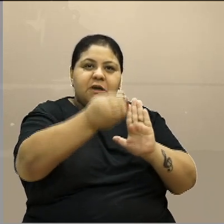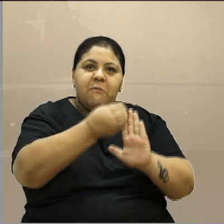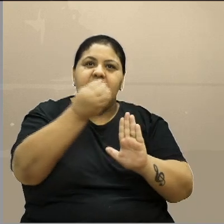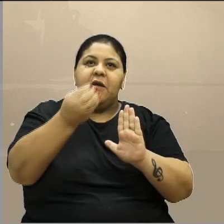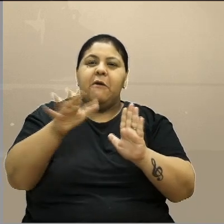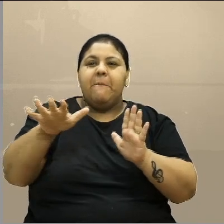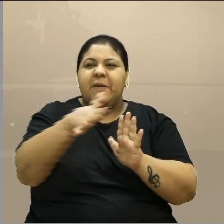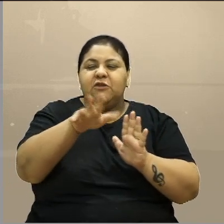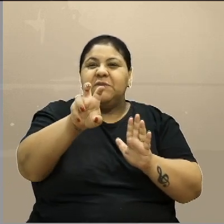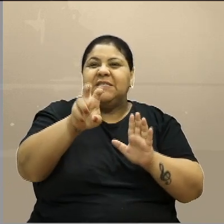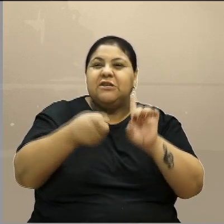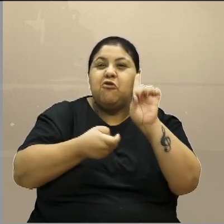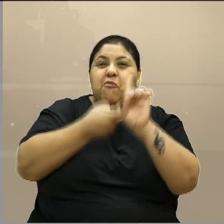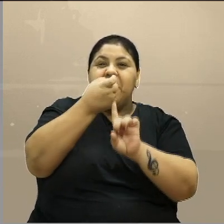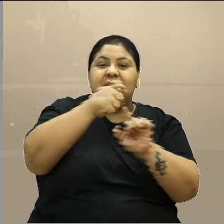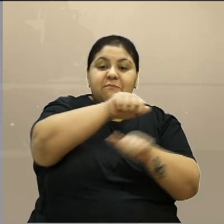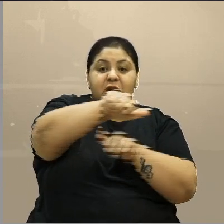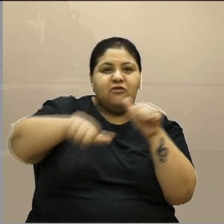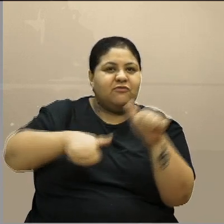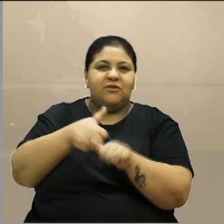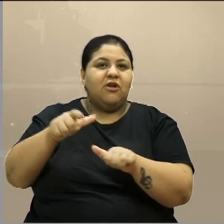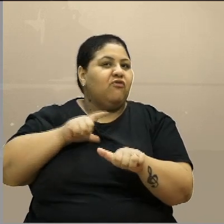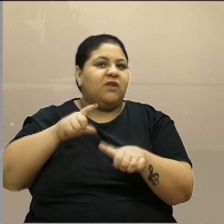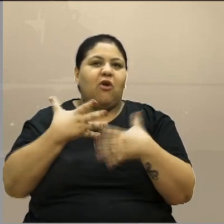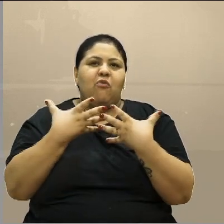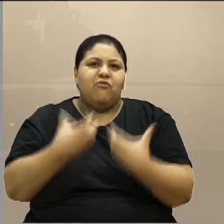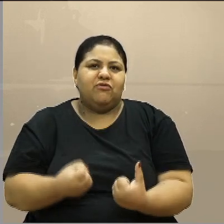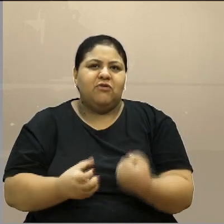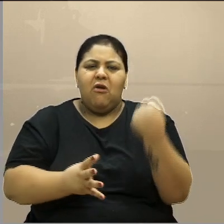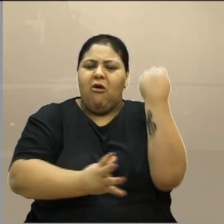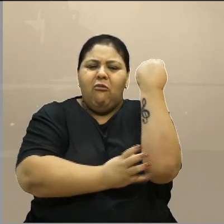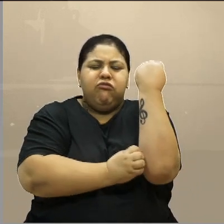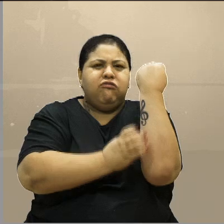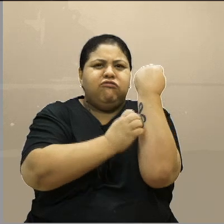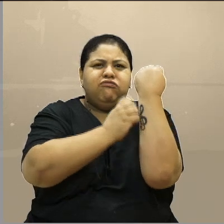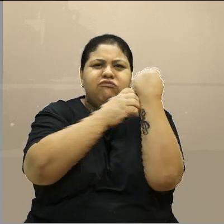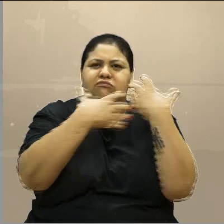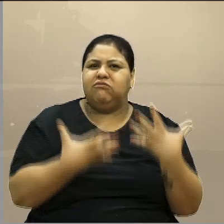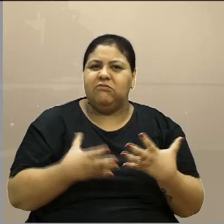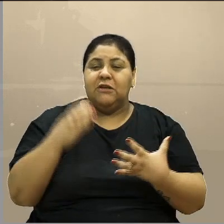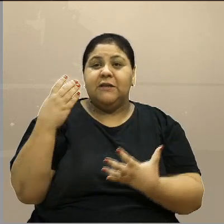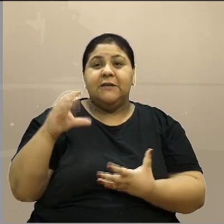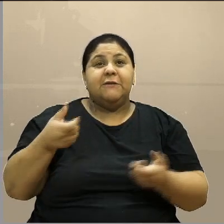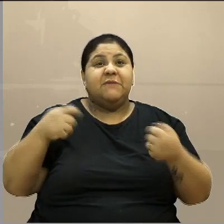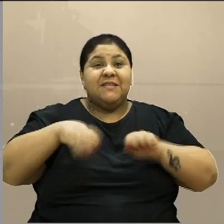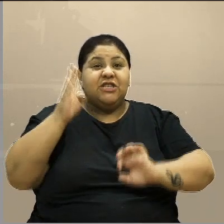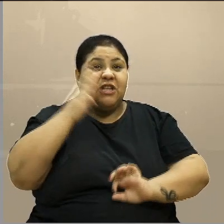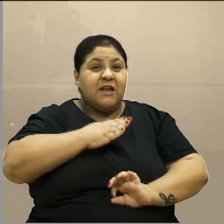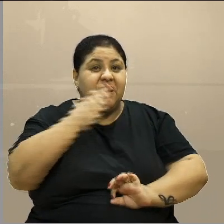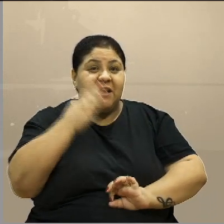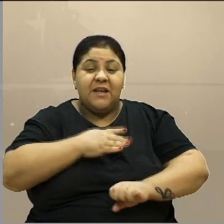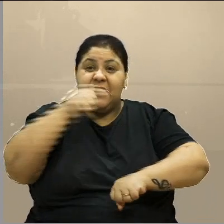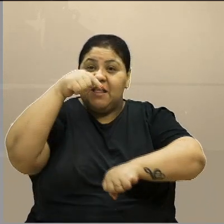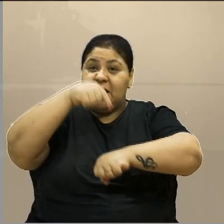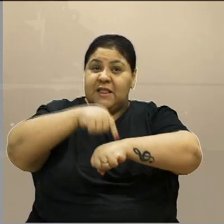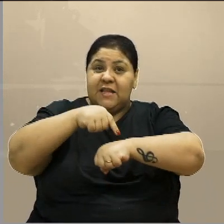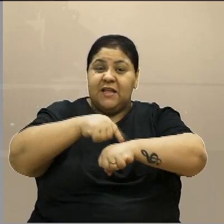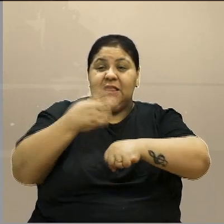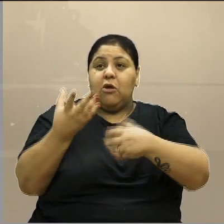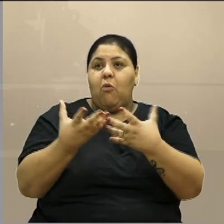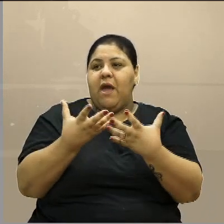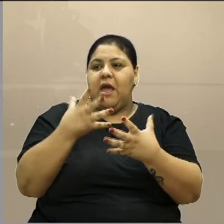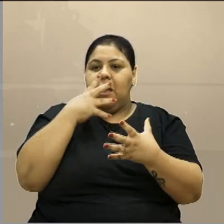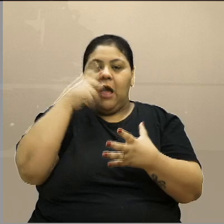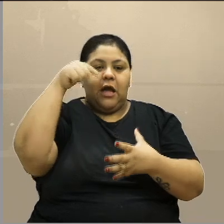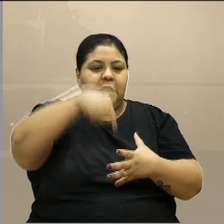poder ter essa mudança. Isso é inadmissível, é uma burocracia massiva, que na ciência a gente precisa de agilidade, não é que nem construir uma ponte, não é que nem vocês